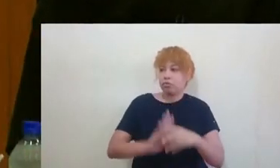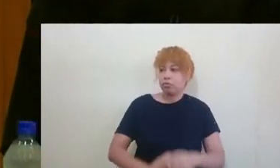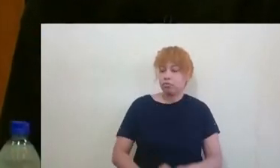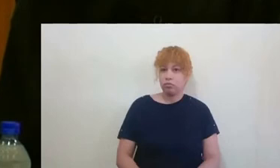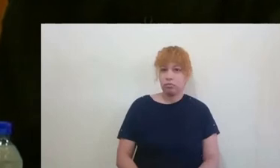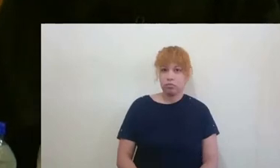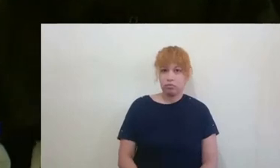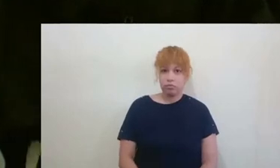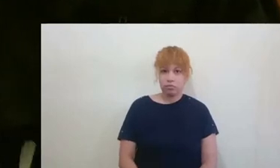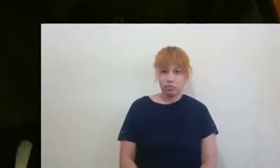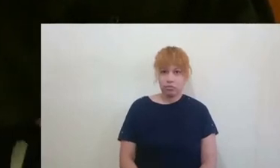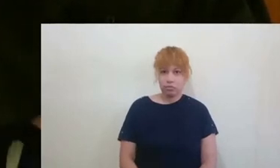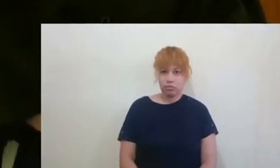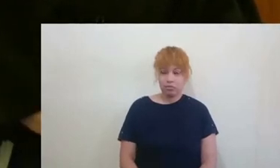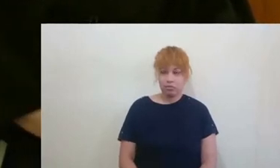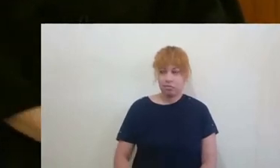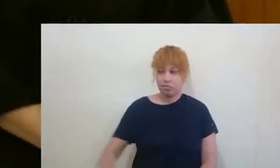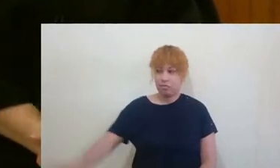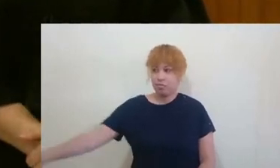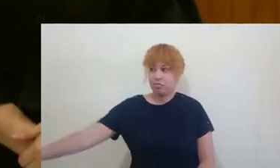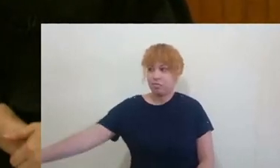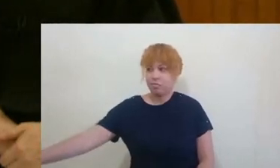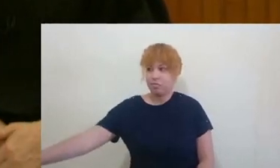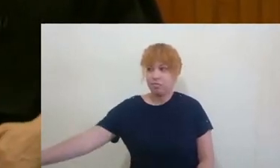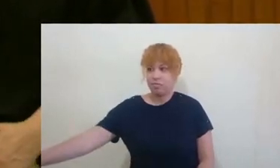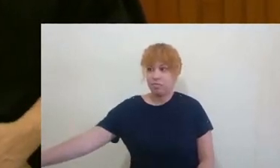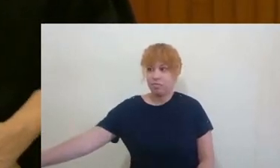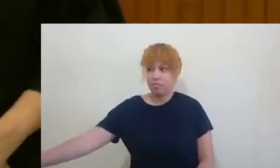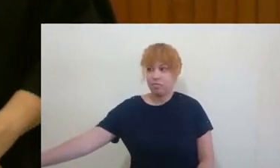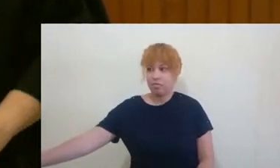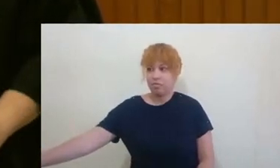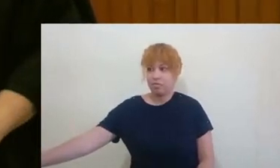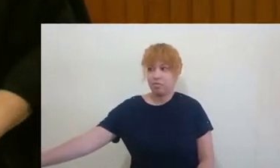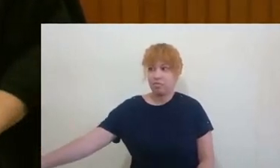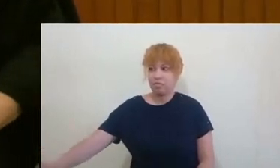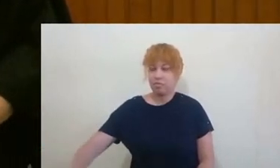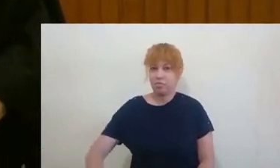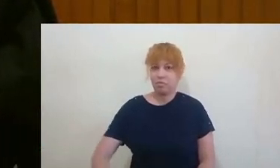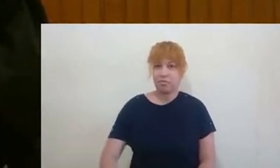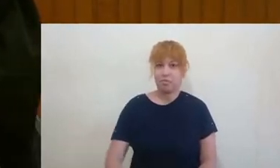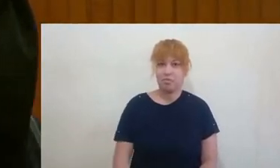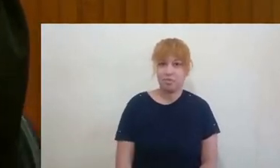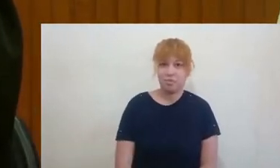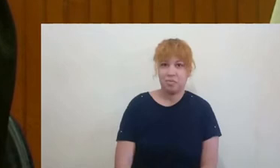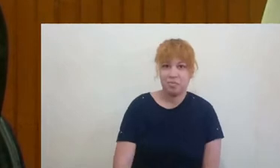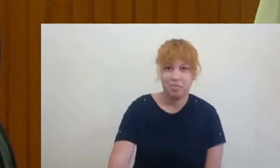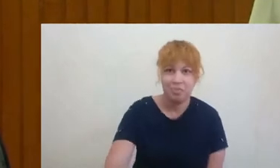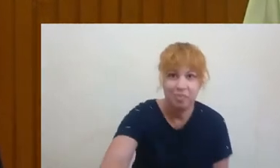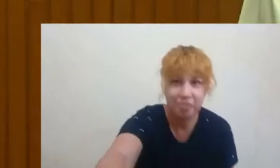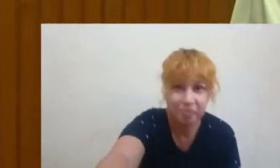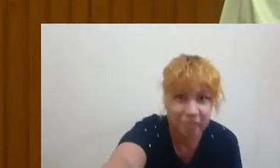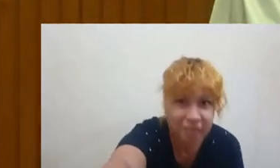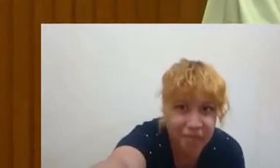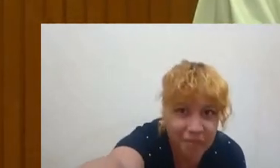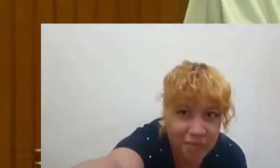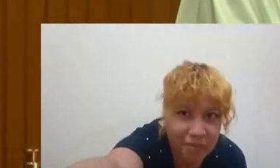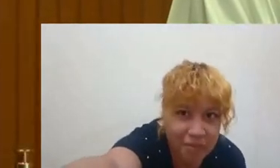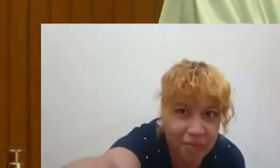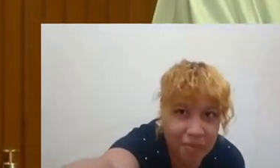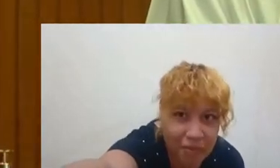As margens plácidas, povo heróico, brado retumbante, e o sol